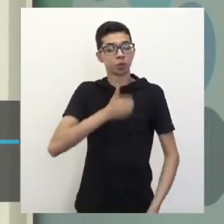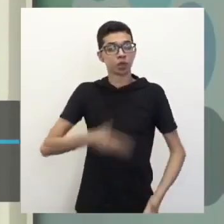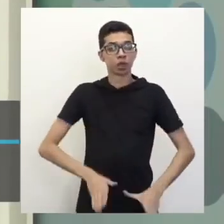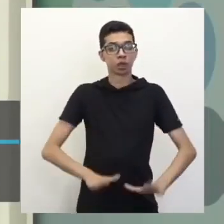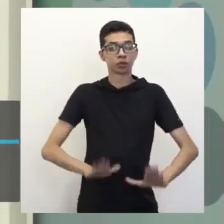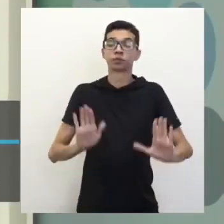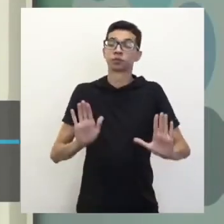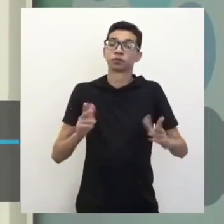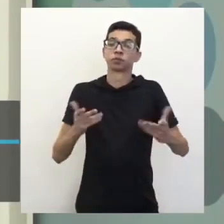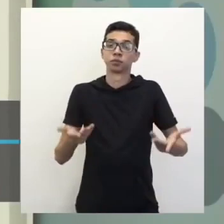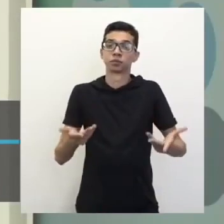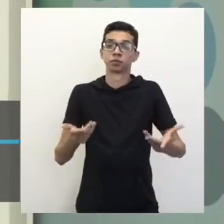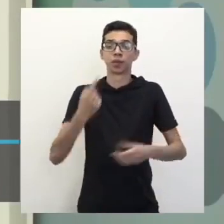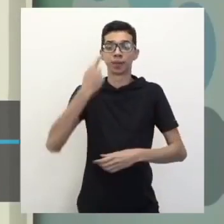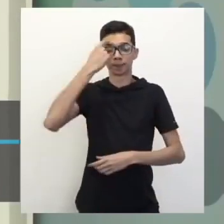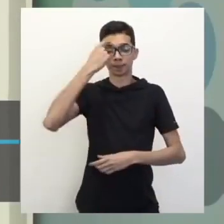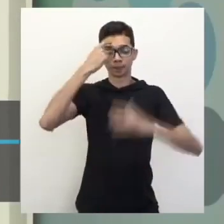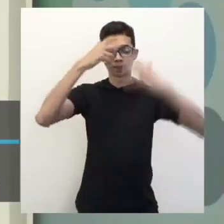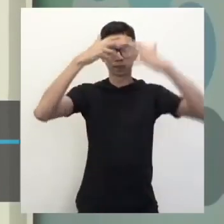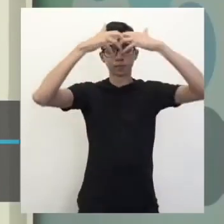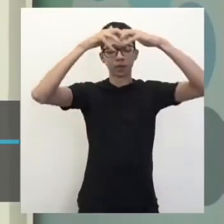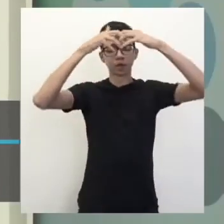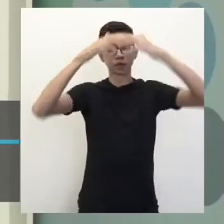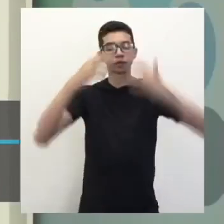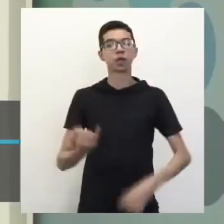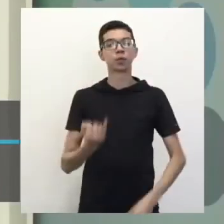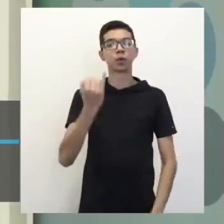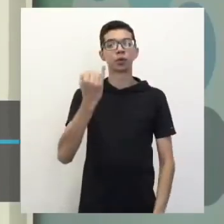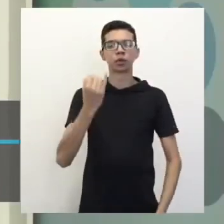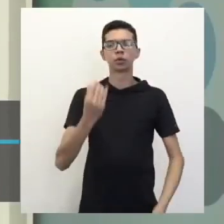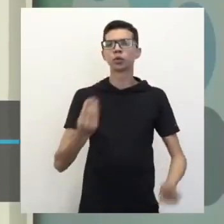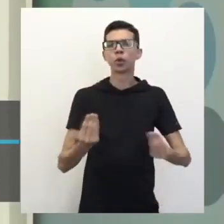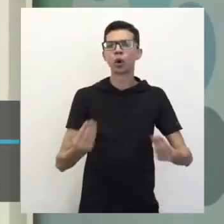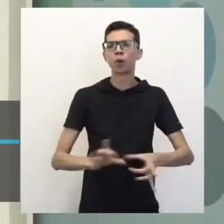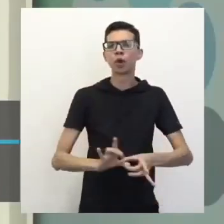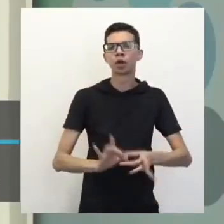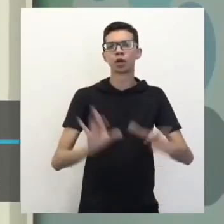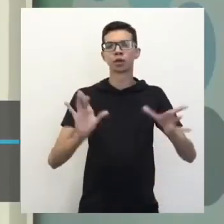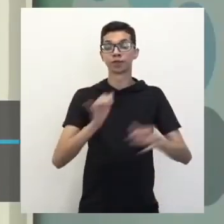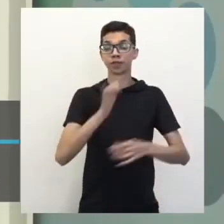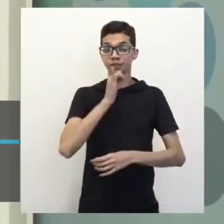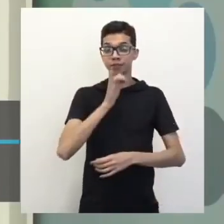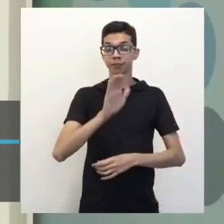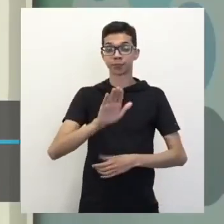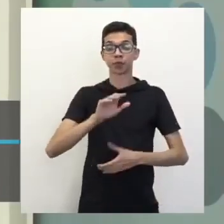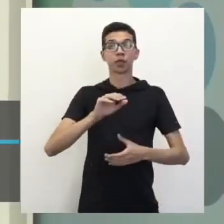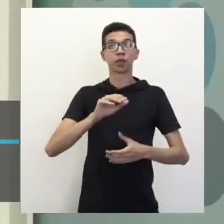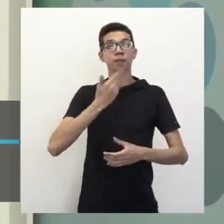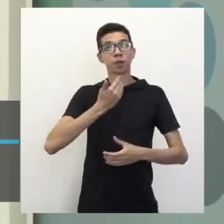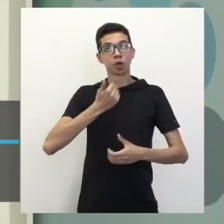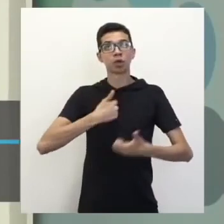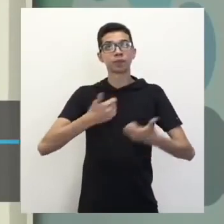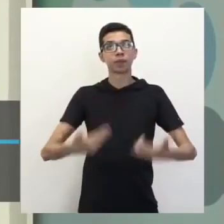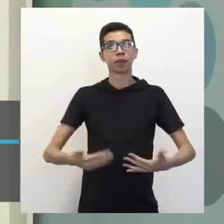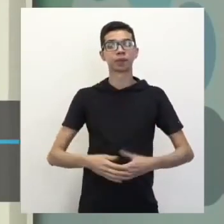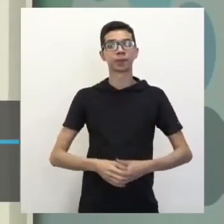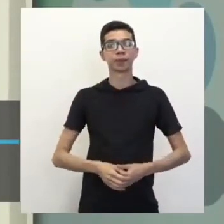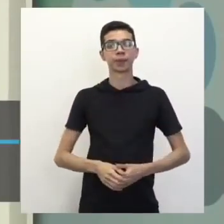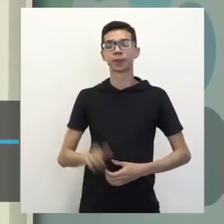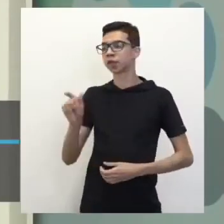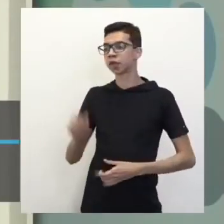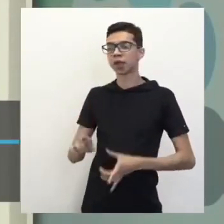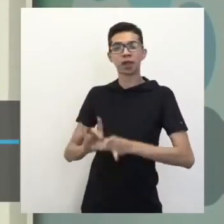a gente pensar, né, em como a liberdade, ou melhor, a falta de liberdade de um afeta a